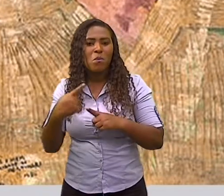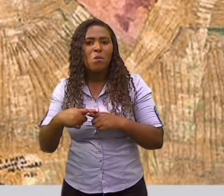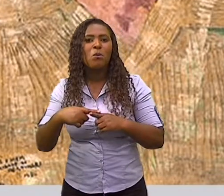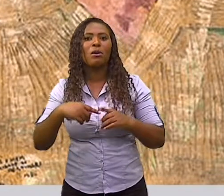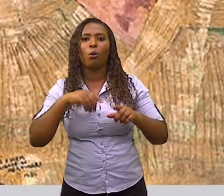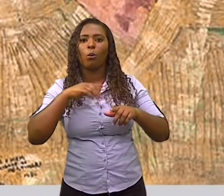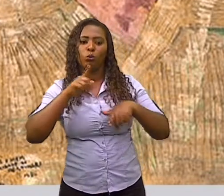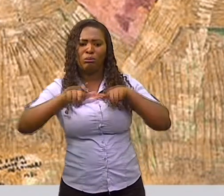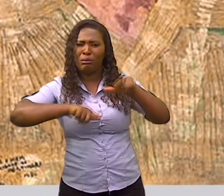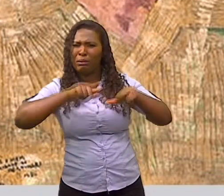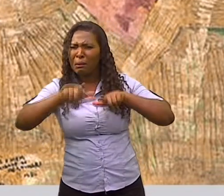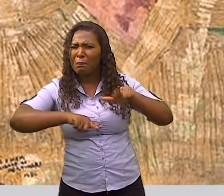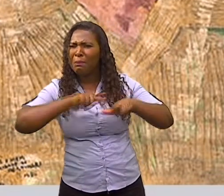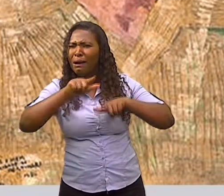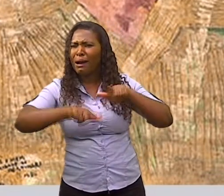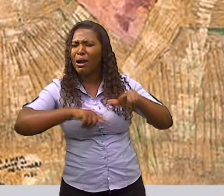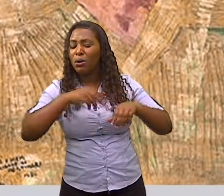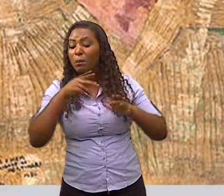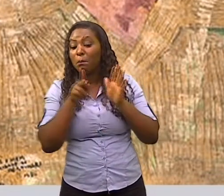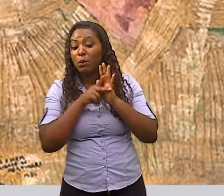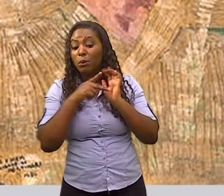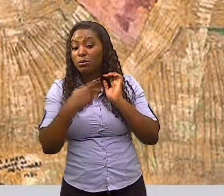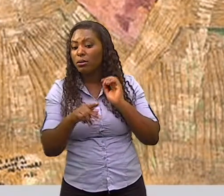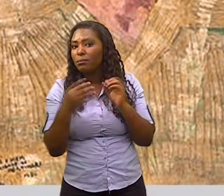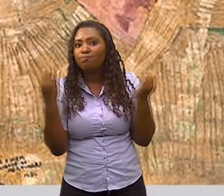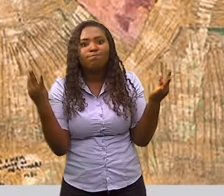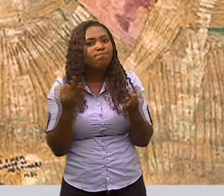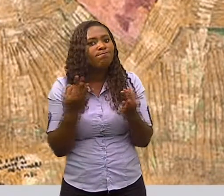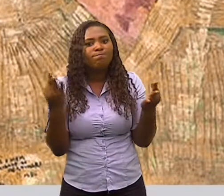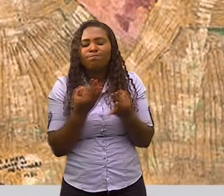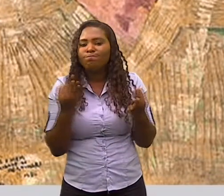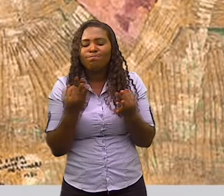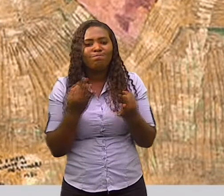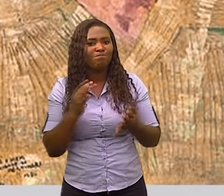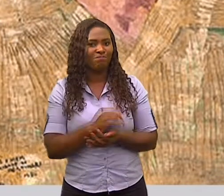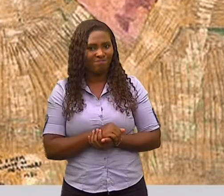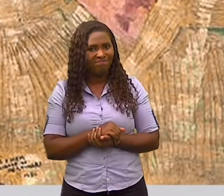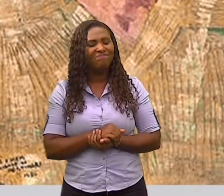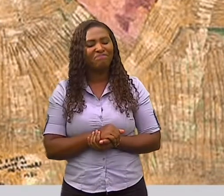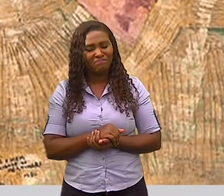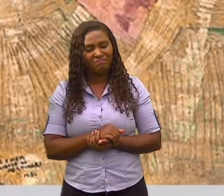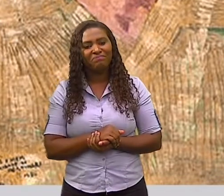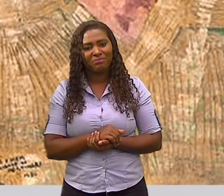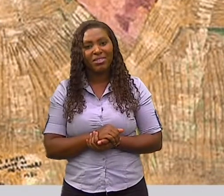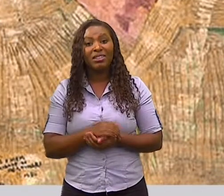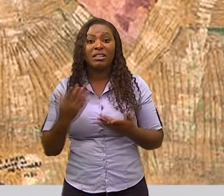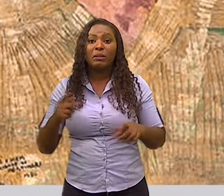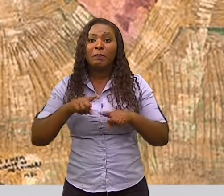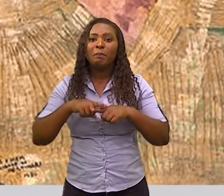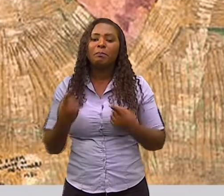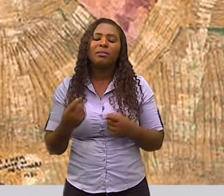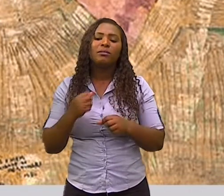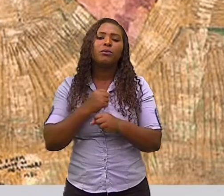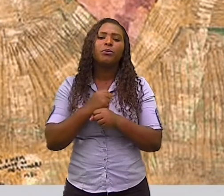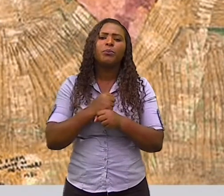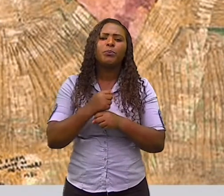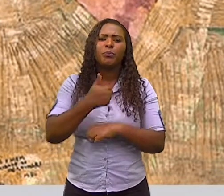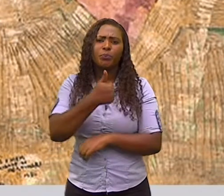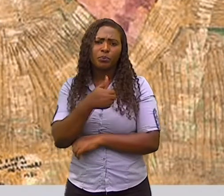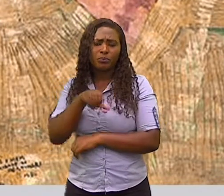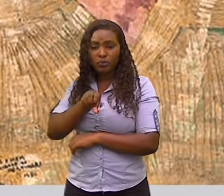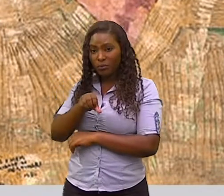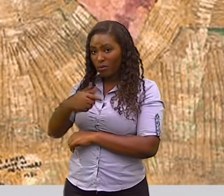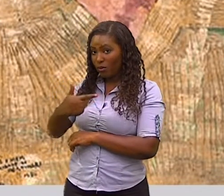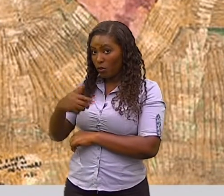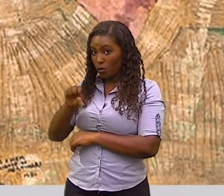enquanto artista. Vamos falar que aí, com tudo isso, em 1928, quando ele conquistou